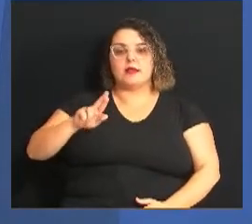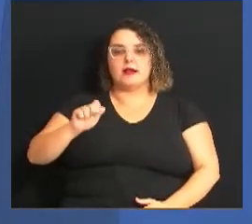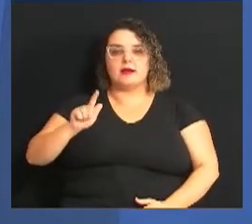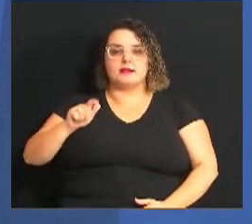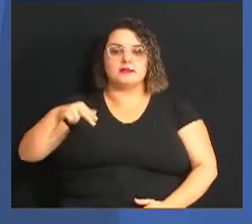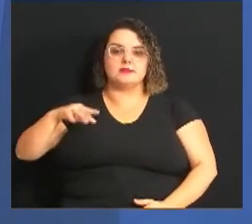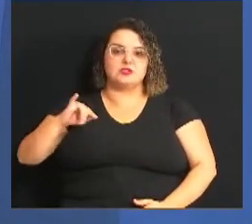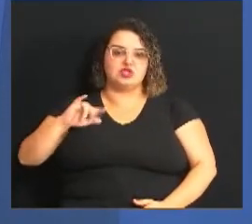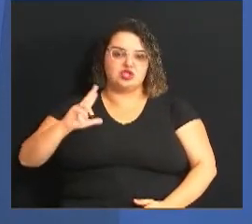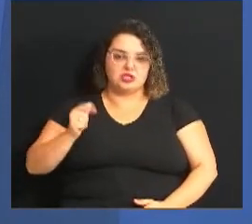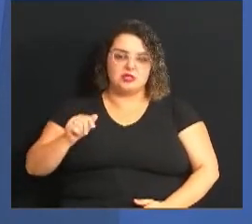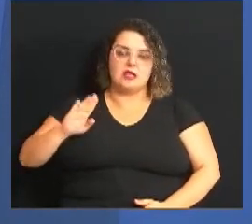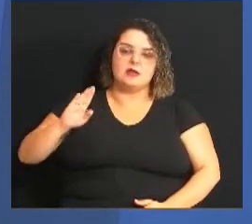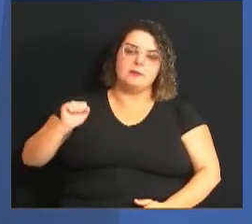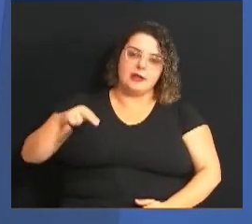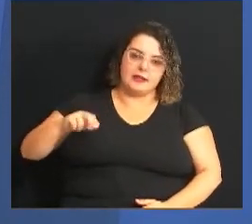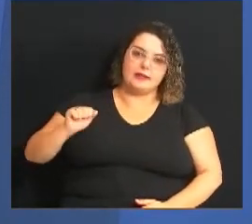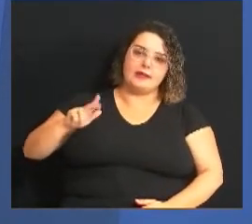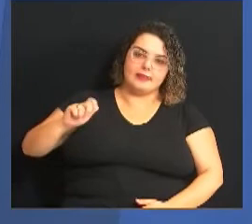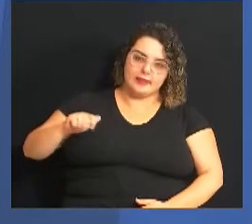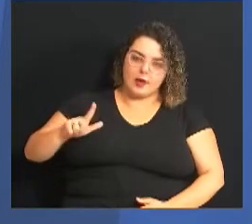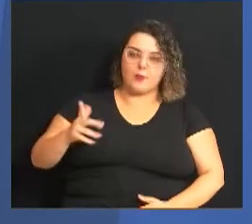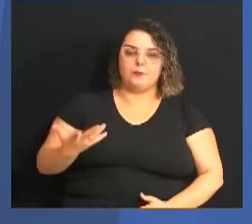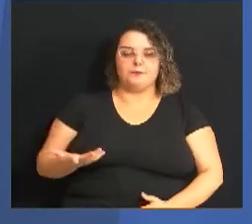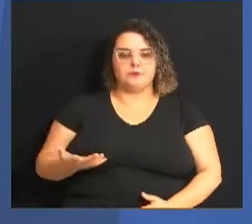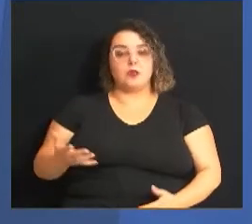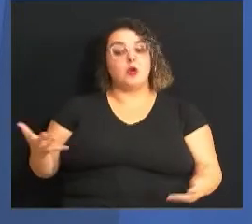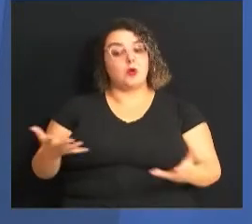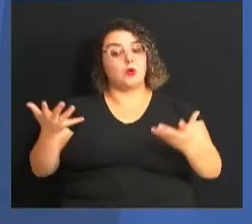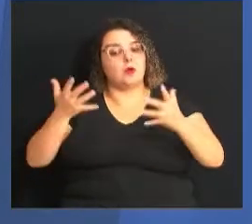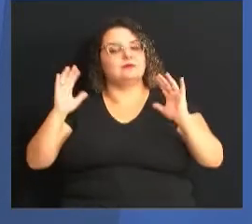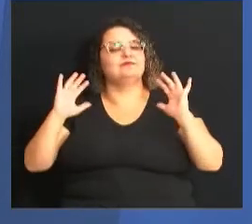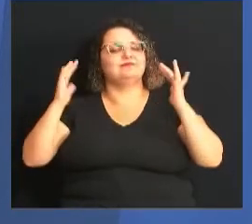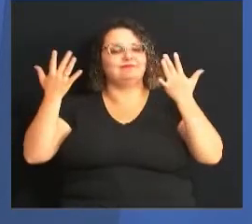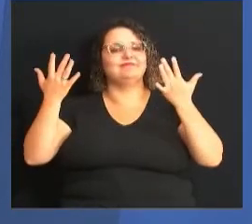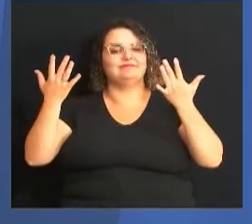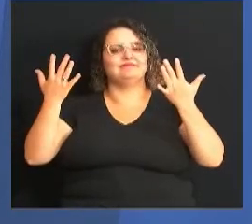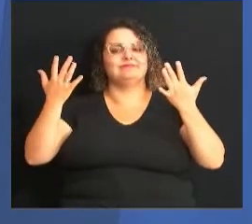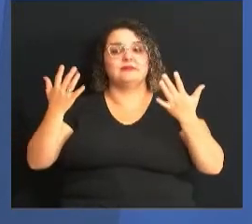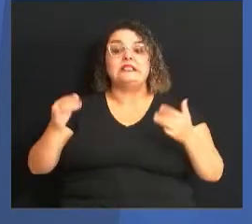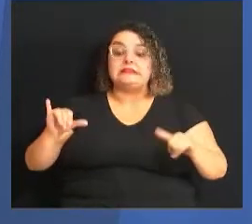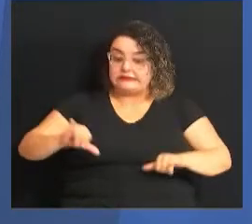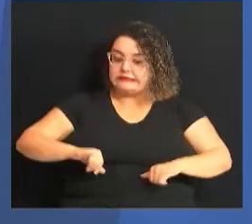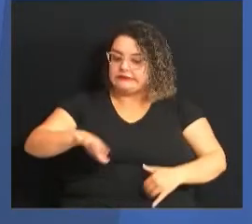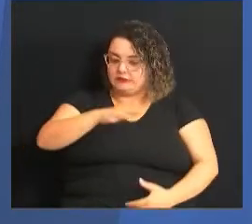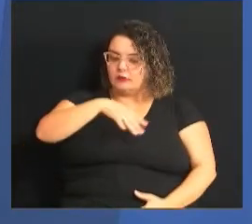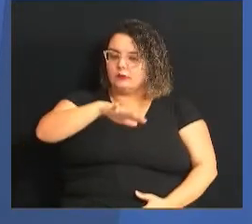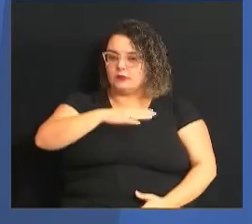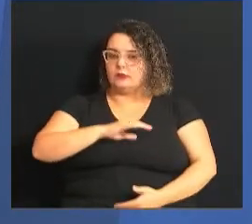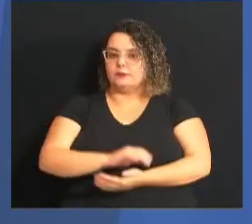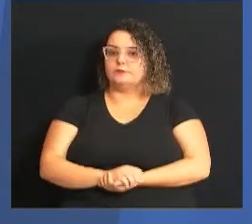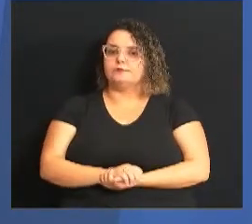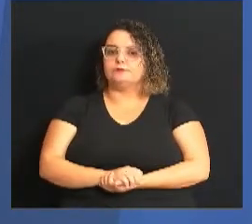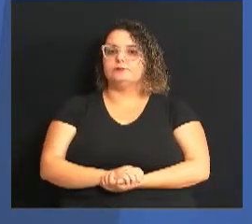vereadora comemorou a iniciativa e comentou o sofrimento por que passa aquela região.